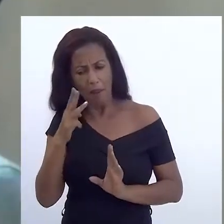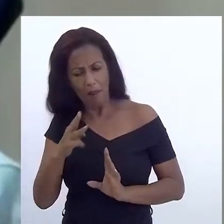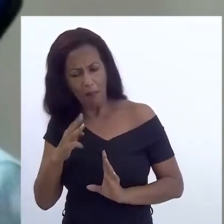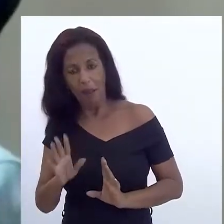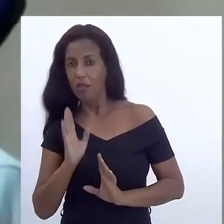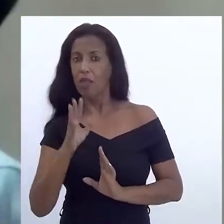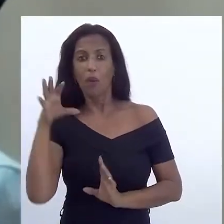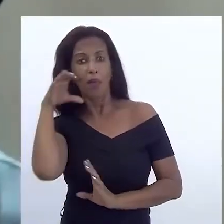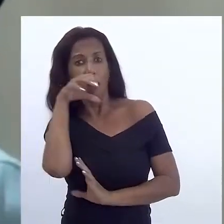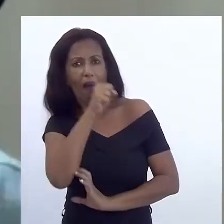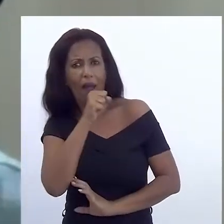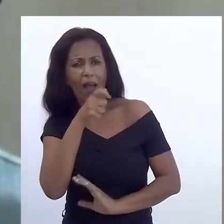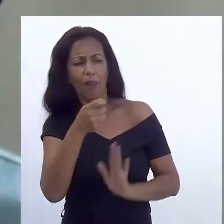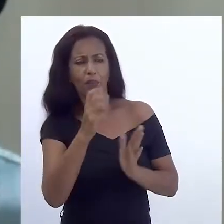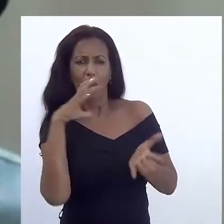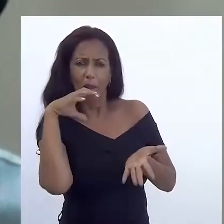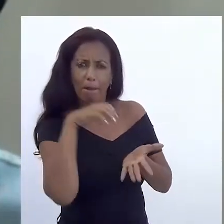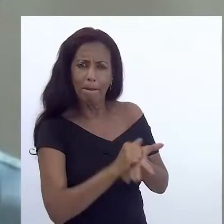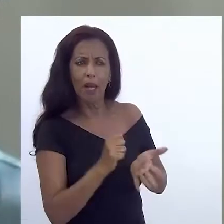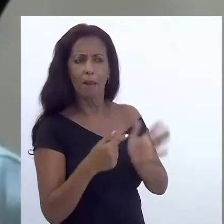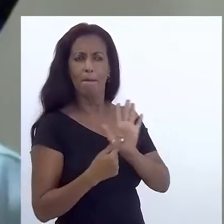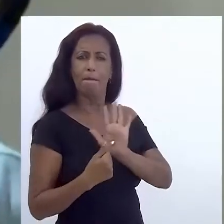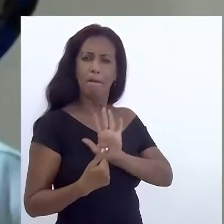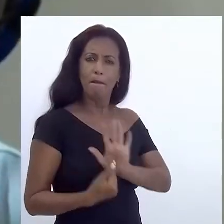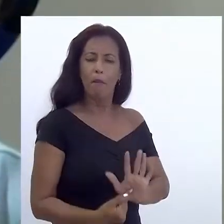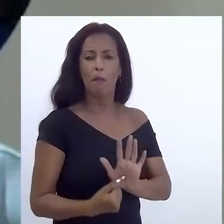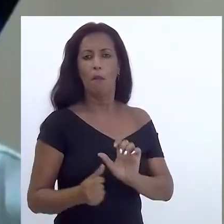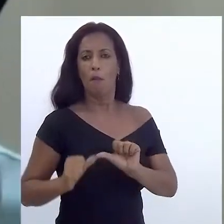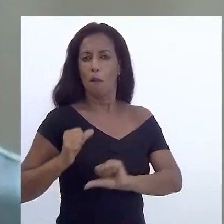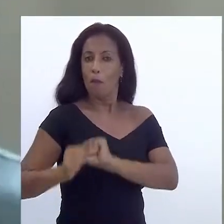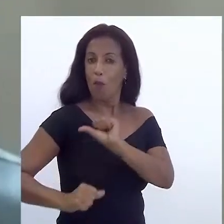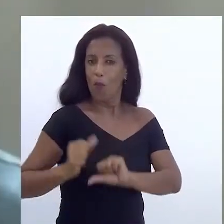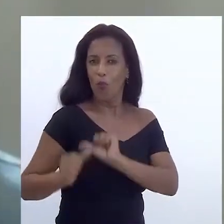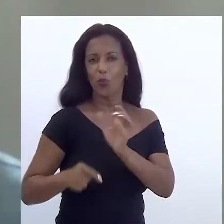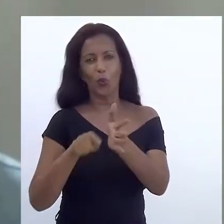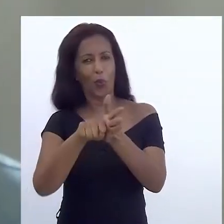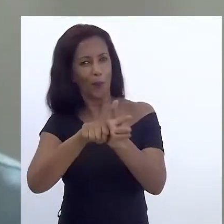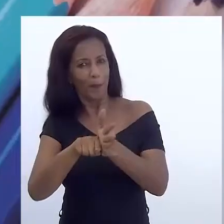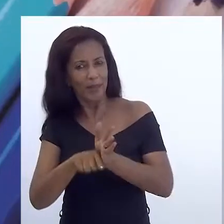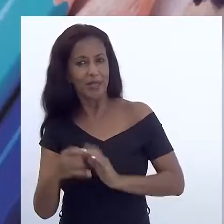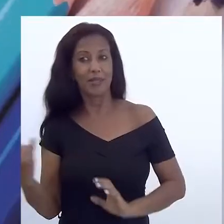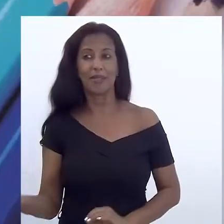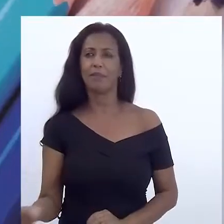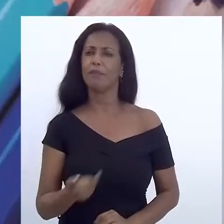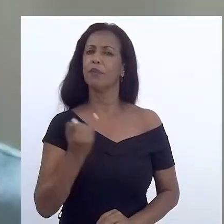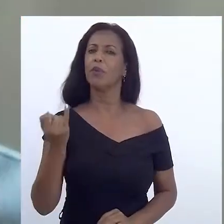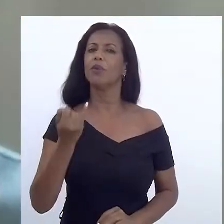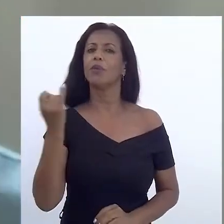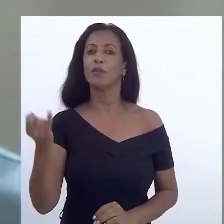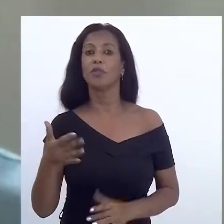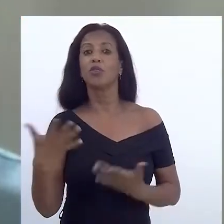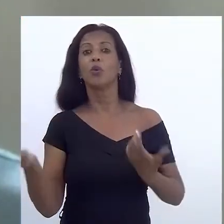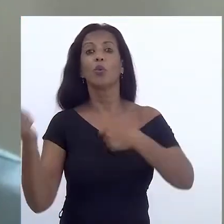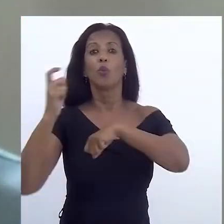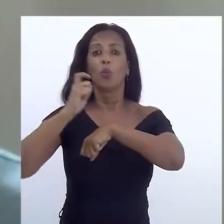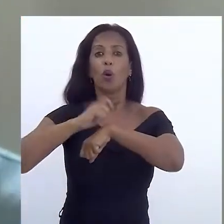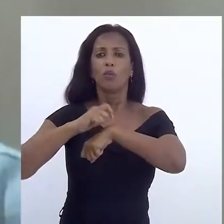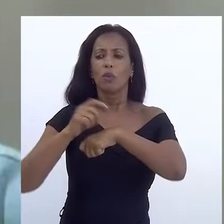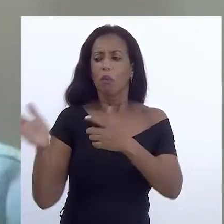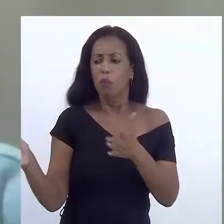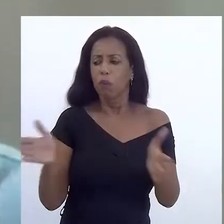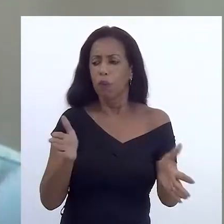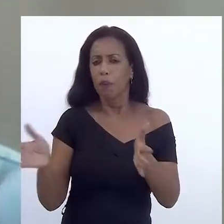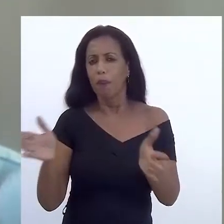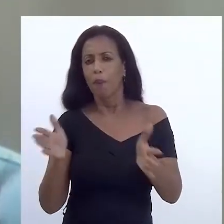Empiricamente, então, a gente quer começar a registrar isso, ter isso. Mudou nesse domínio, em quanto tempo, Alexandre. em quanto tempo, e está isso